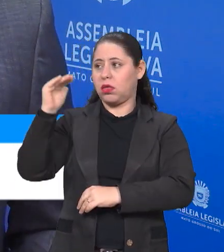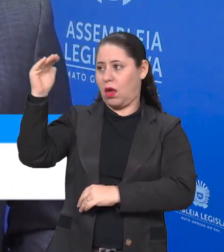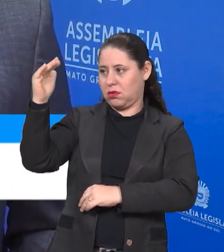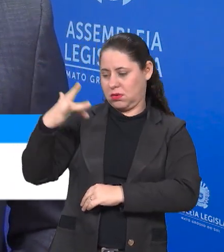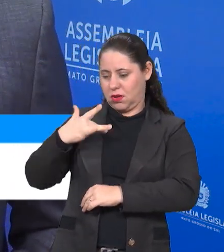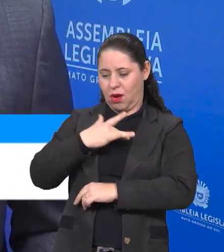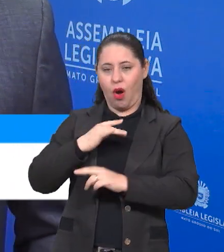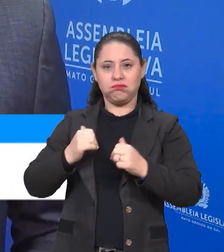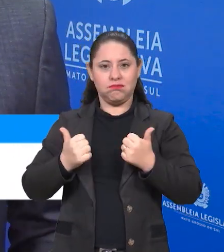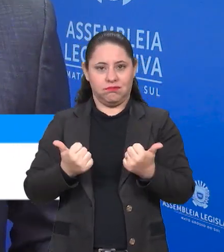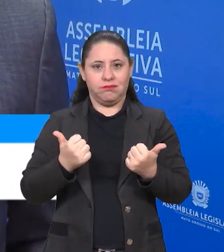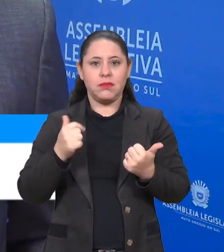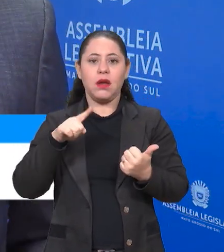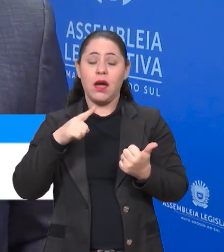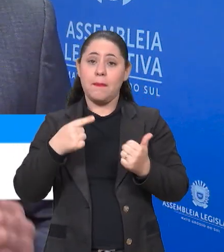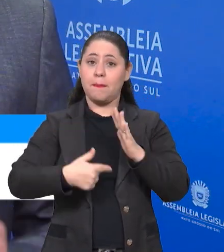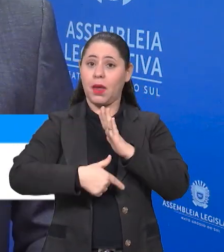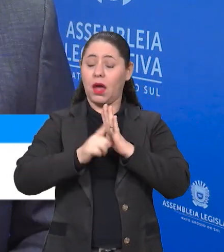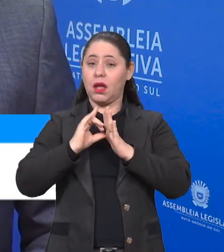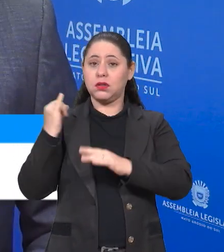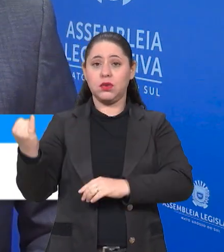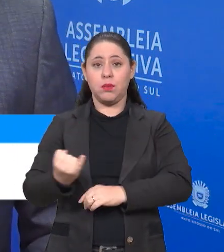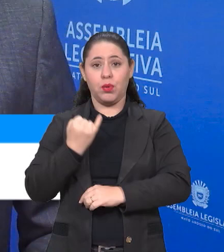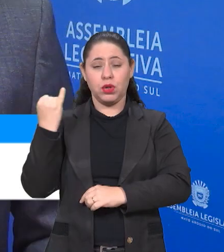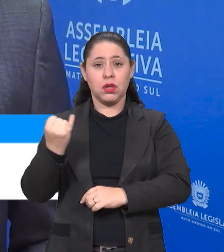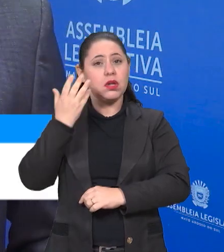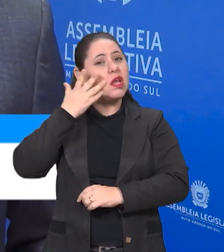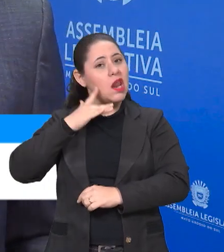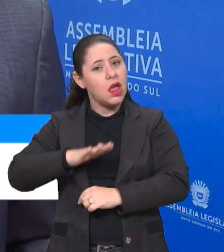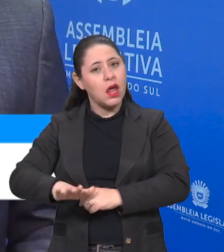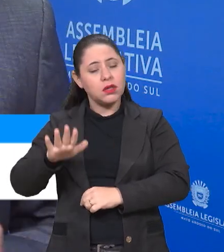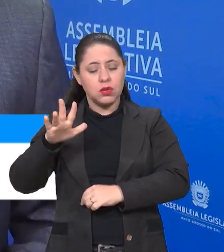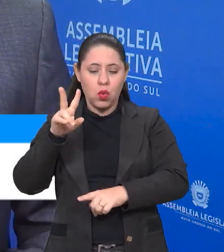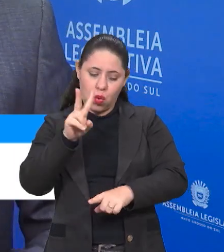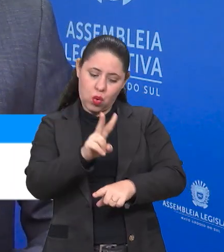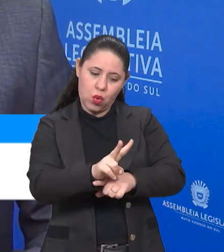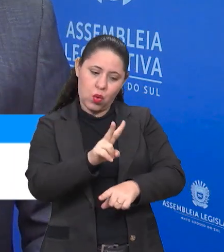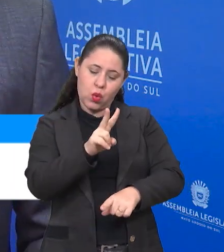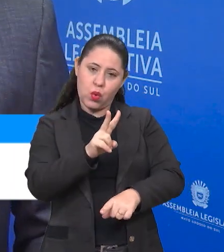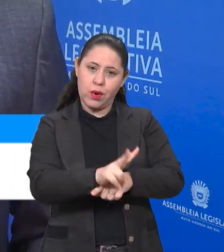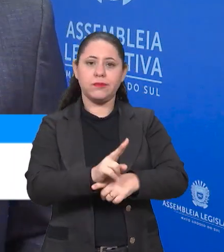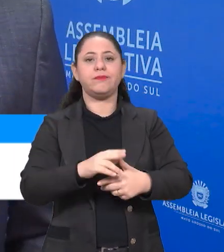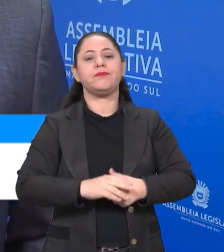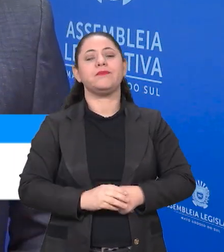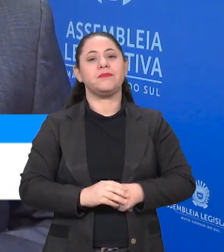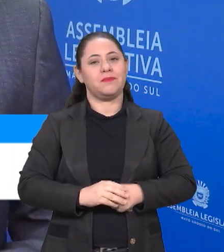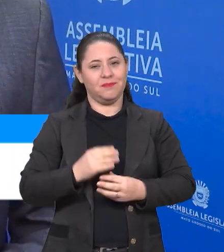que um adulto seja mais saudável, é importante que nessa etapa seja regada